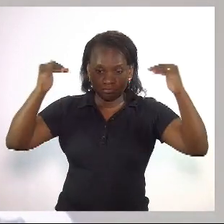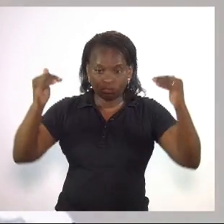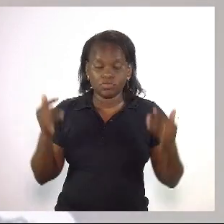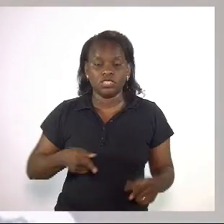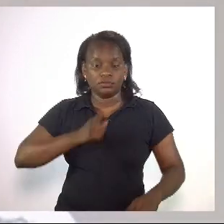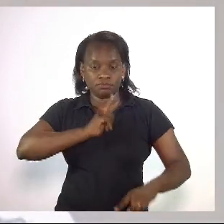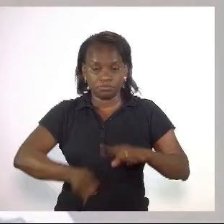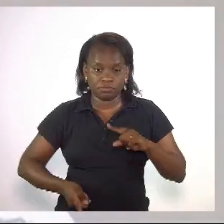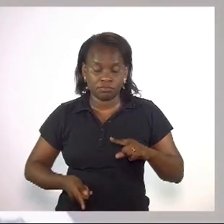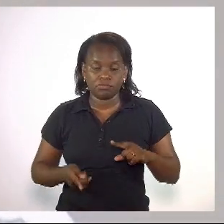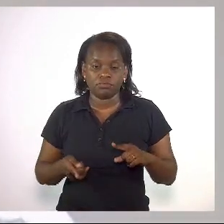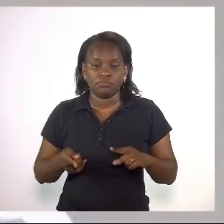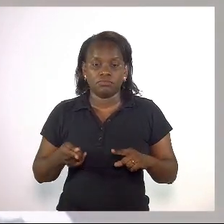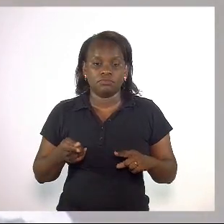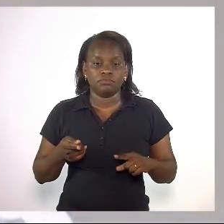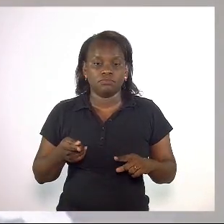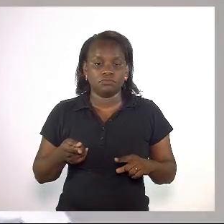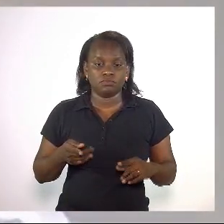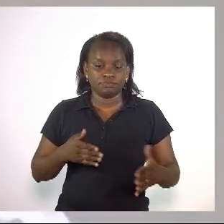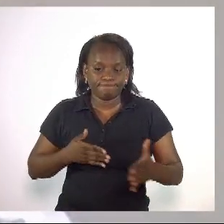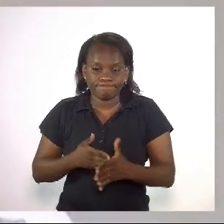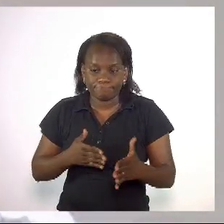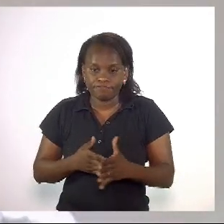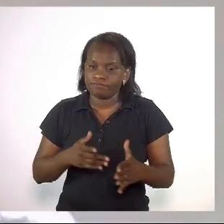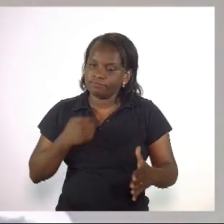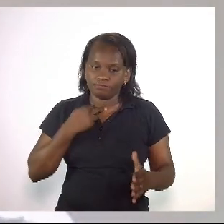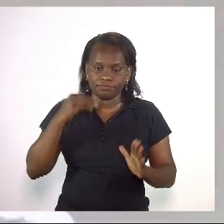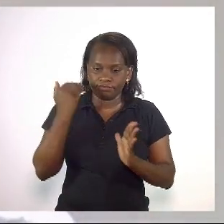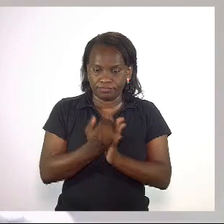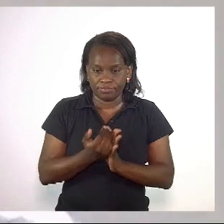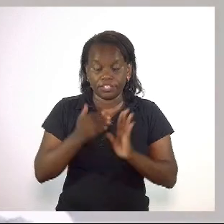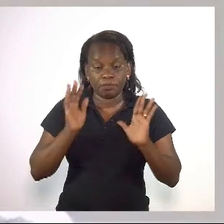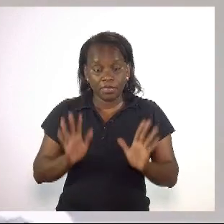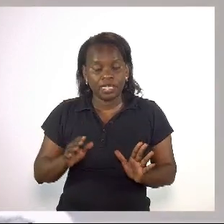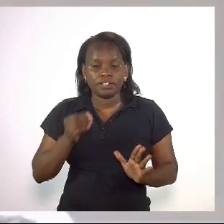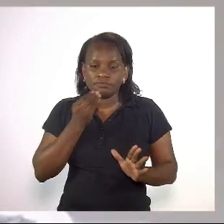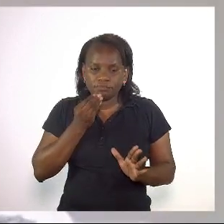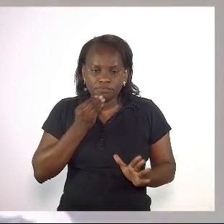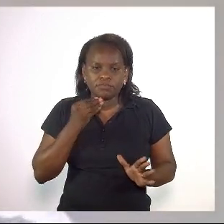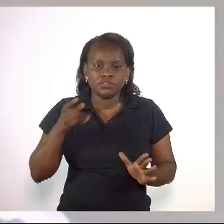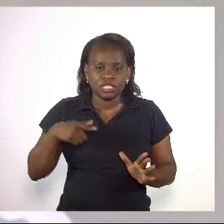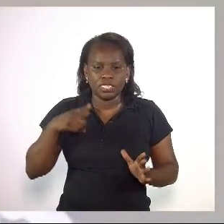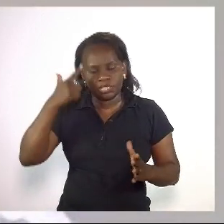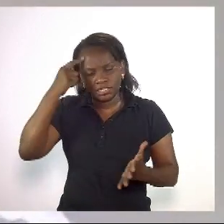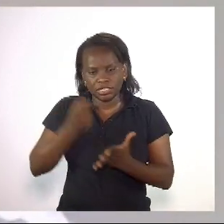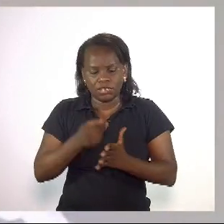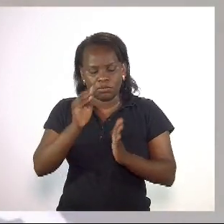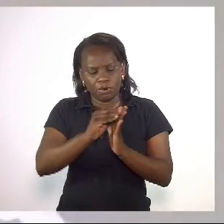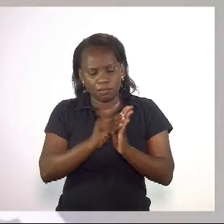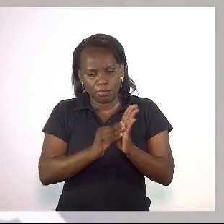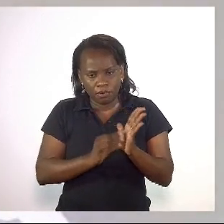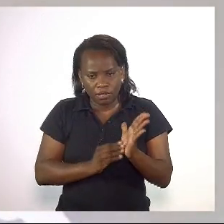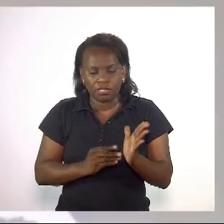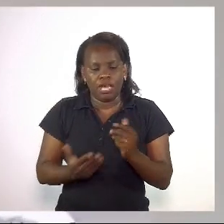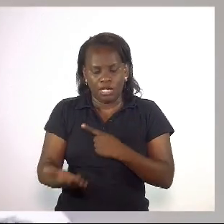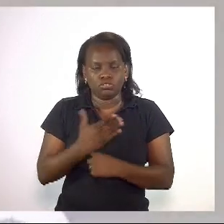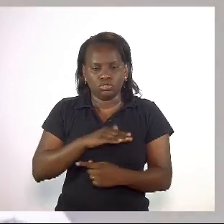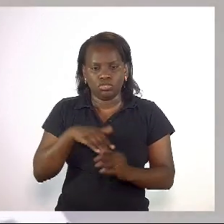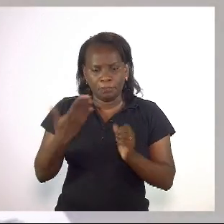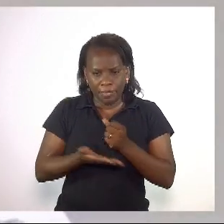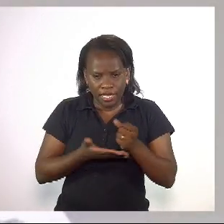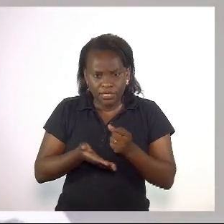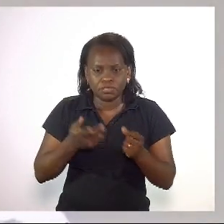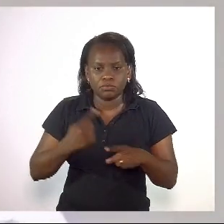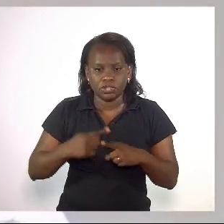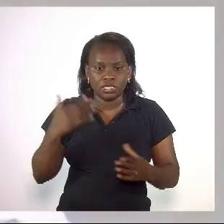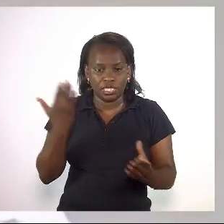impediria essa aplicação. Nós, obviamente, mantivemos com base nos pareceres, e esses pareceres nos davam fundamento, uma vez que essa ação